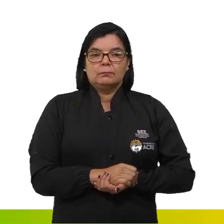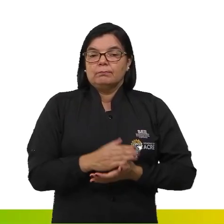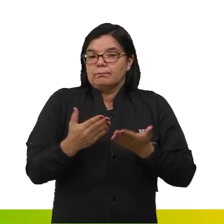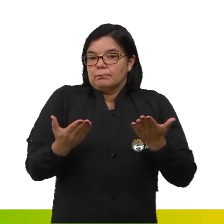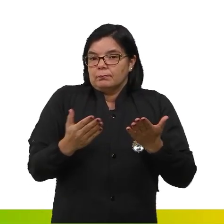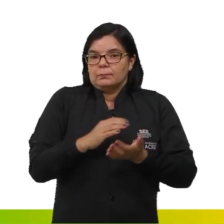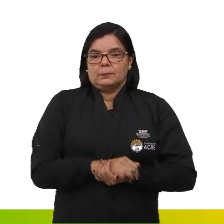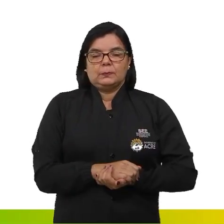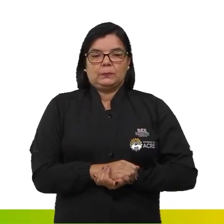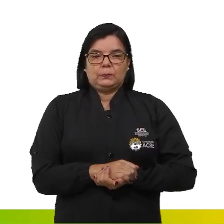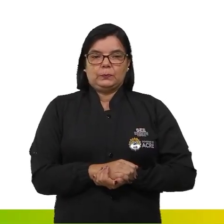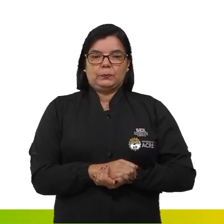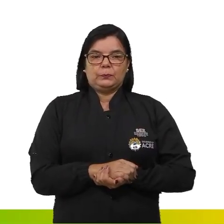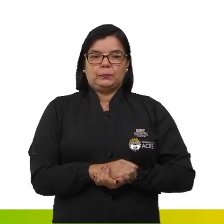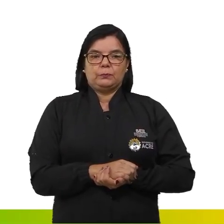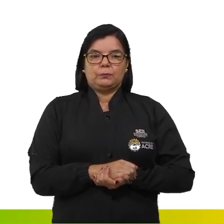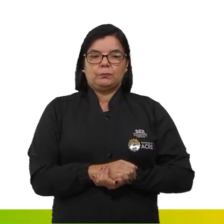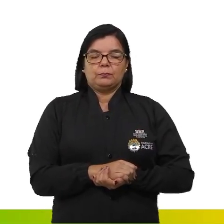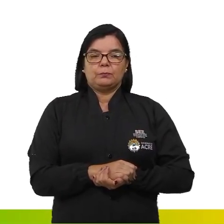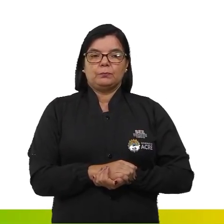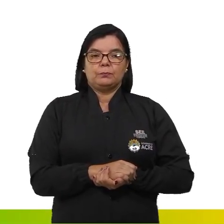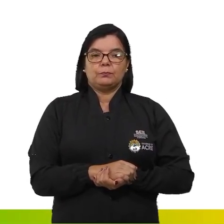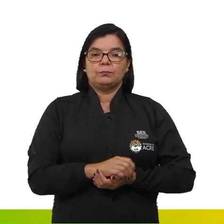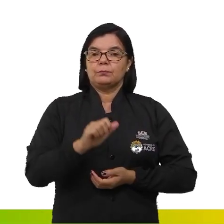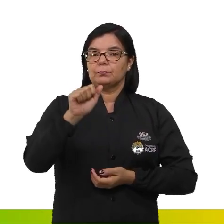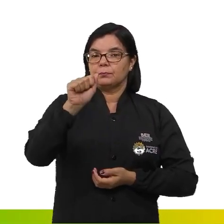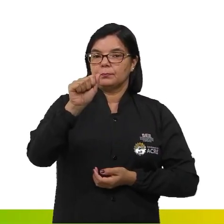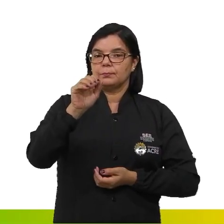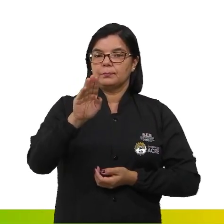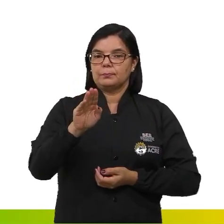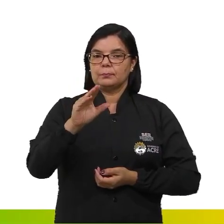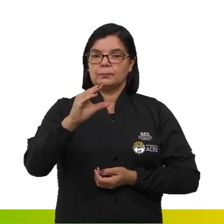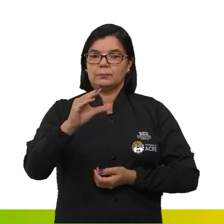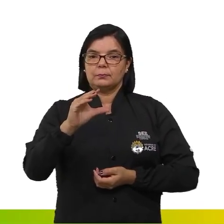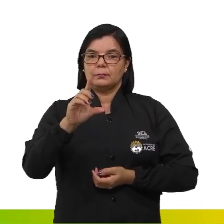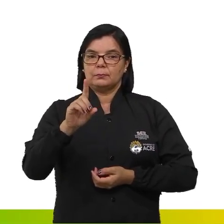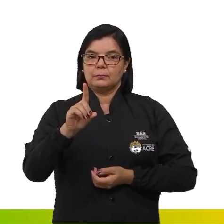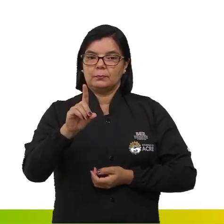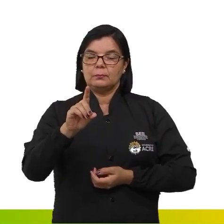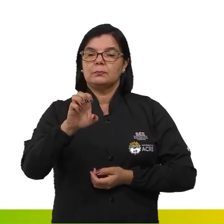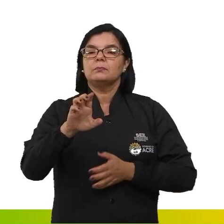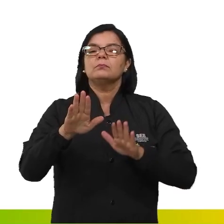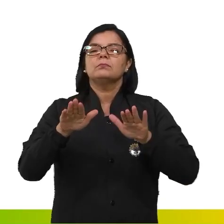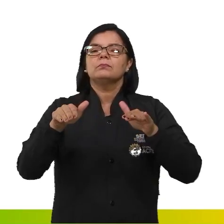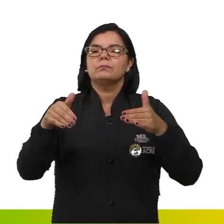Então, qual dessas alternativas será a